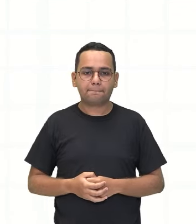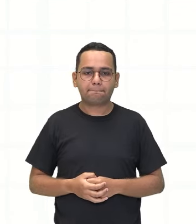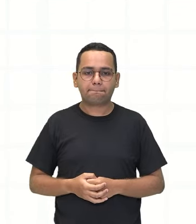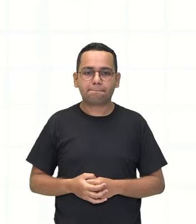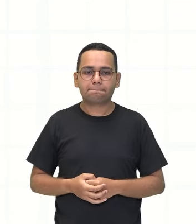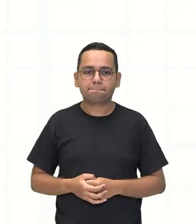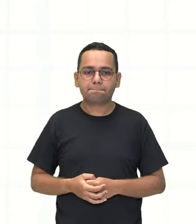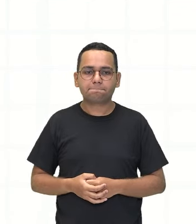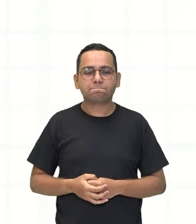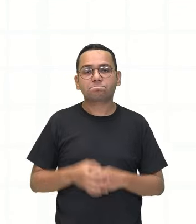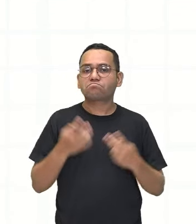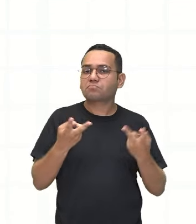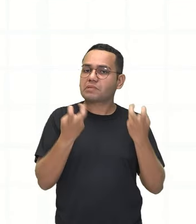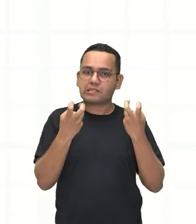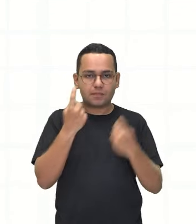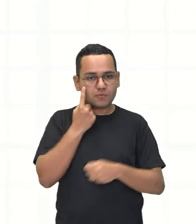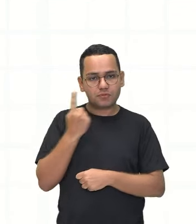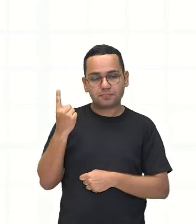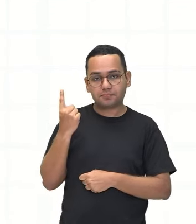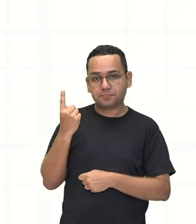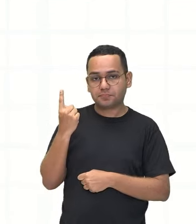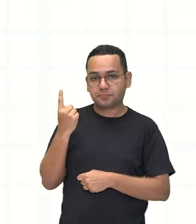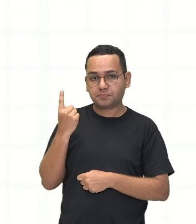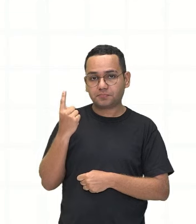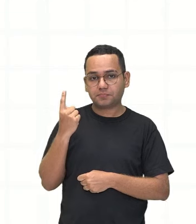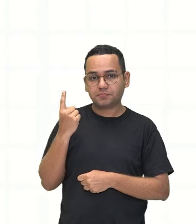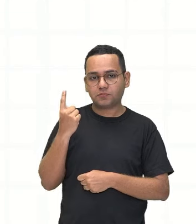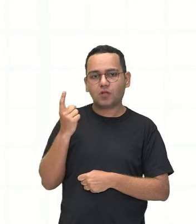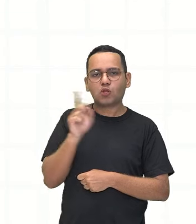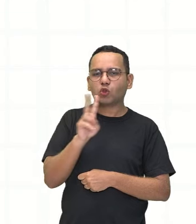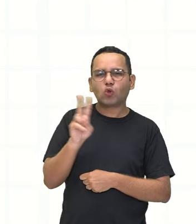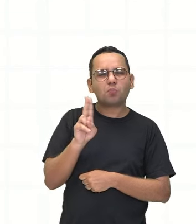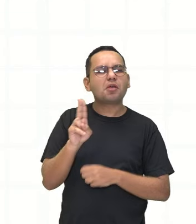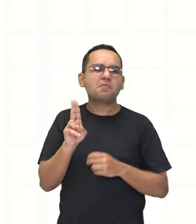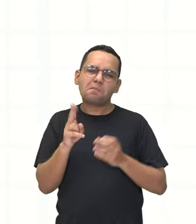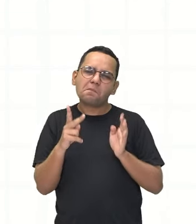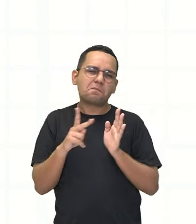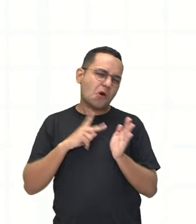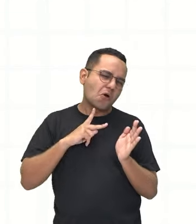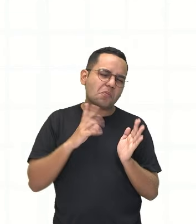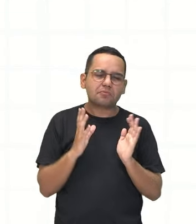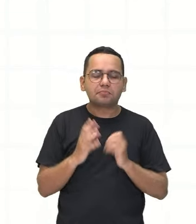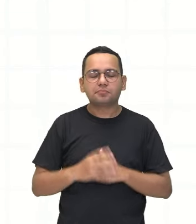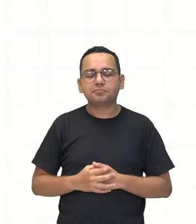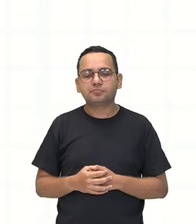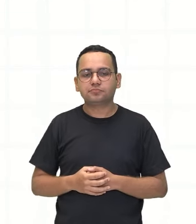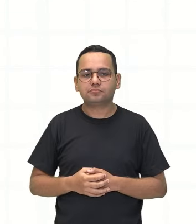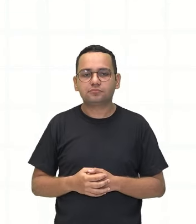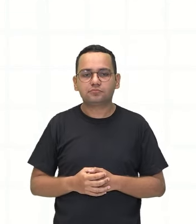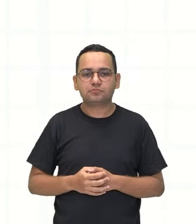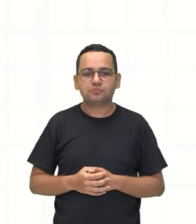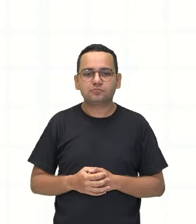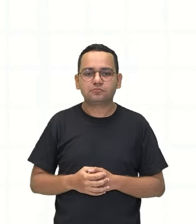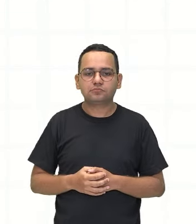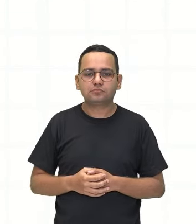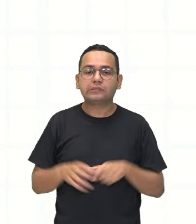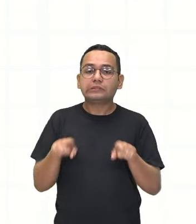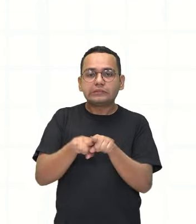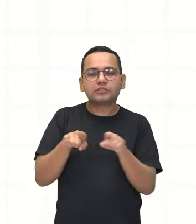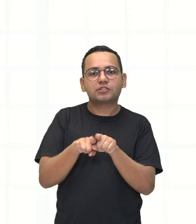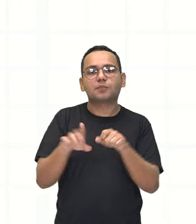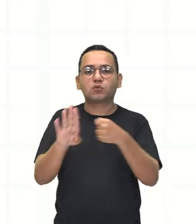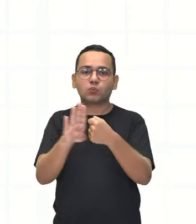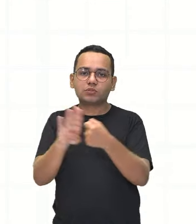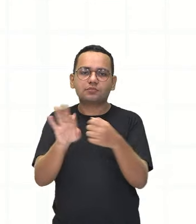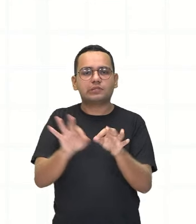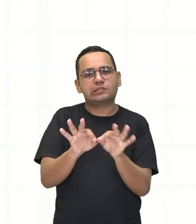que nós temos substantivos próprios, que é nome de pessoas, e substantivos simples,